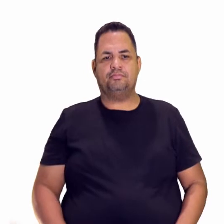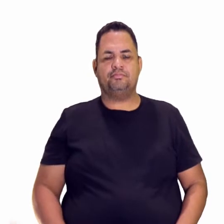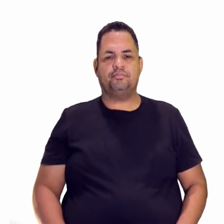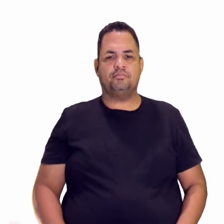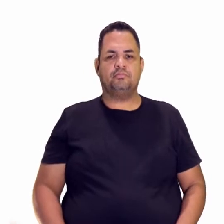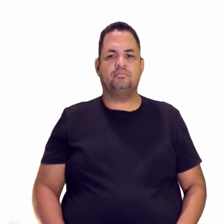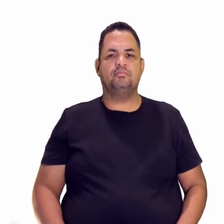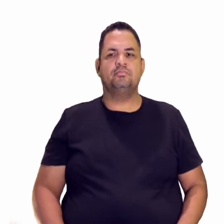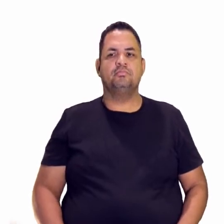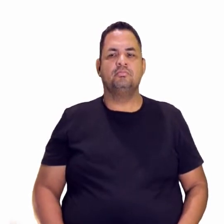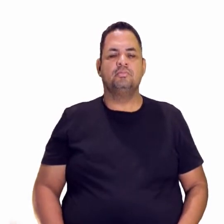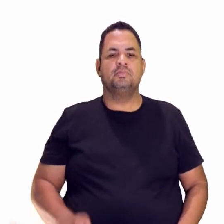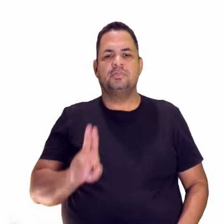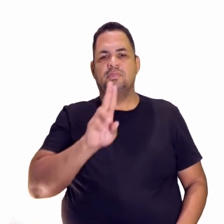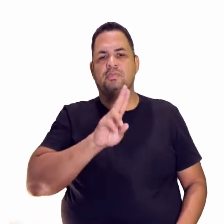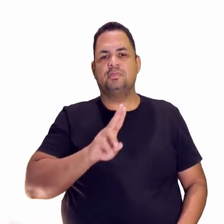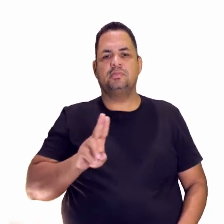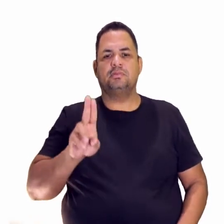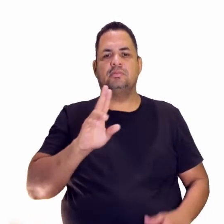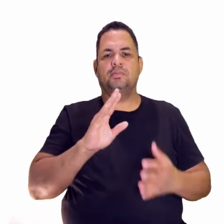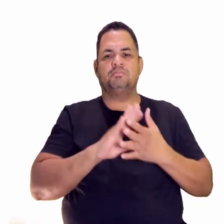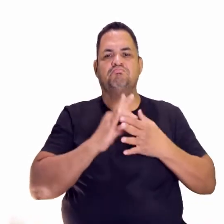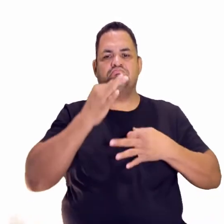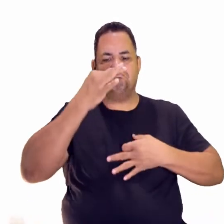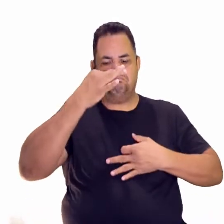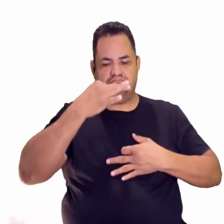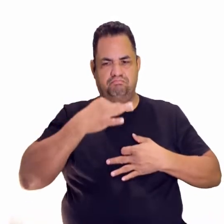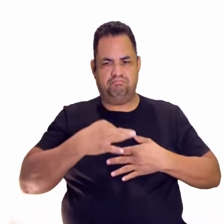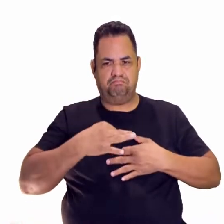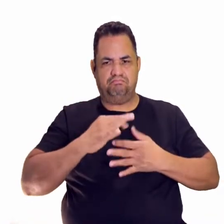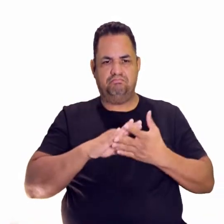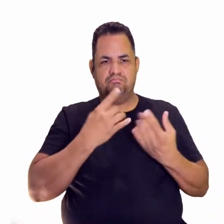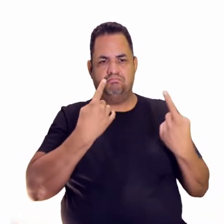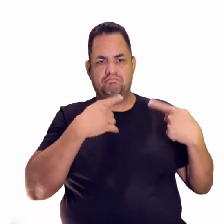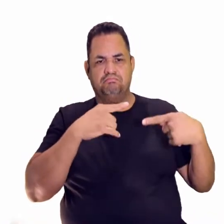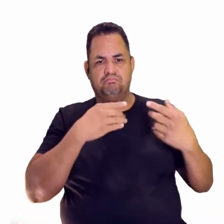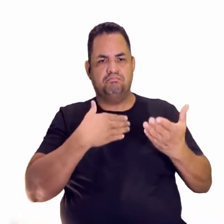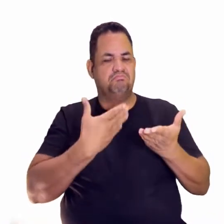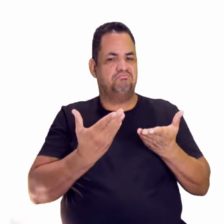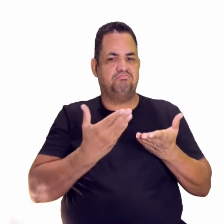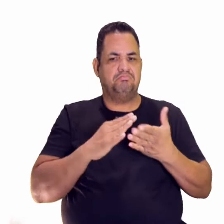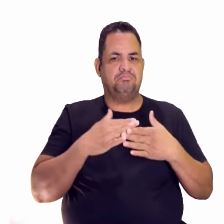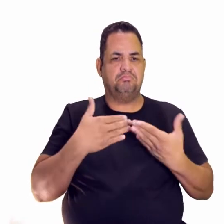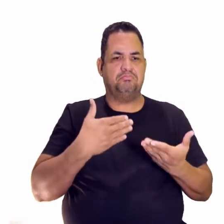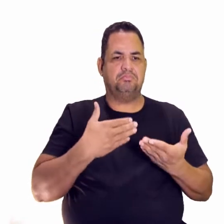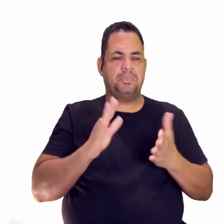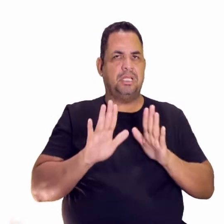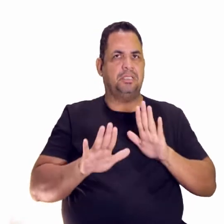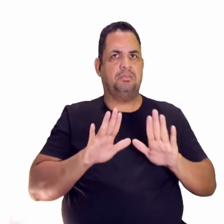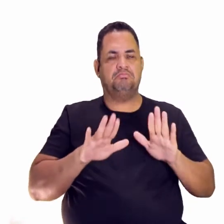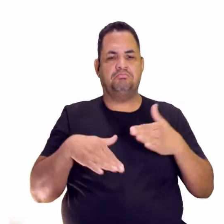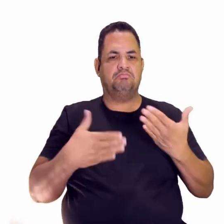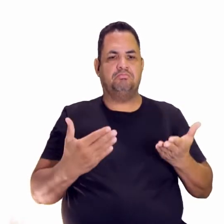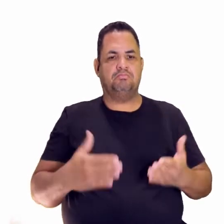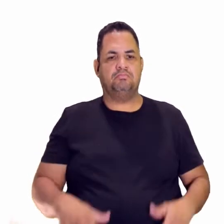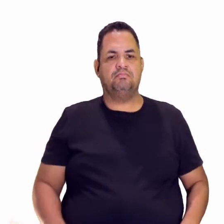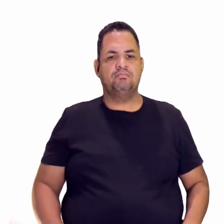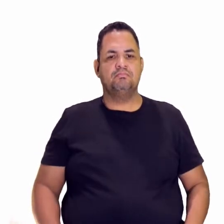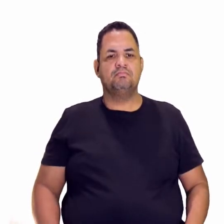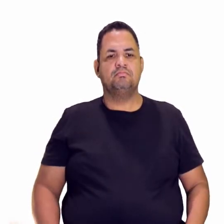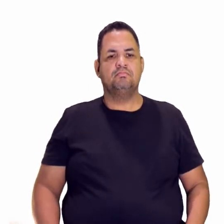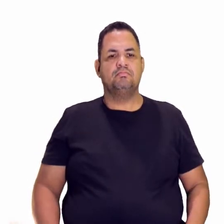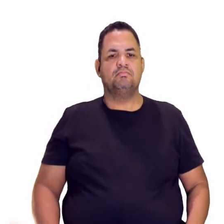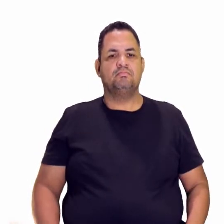Então, através disso aí, você vai adotar posicionamento contrário ou não, aí depende de você,